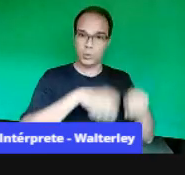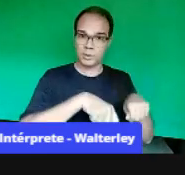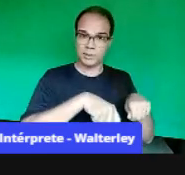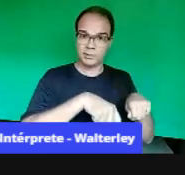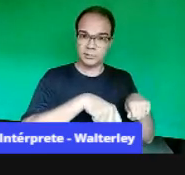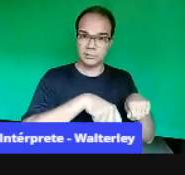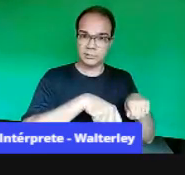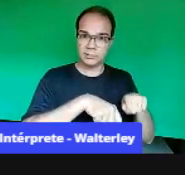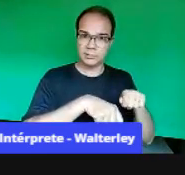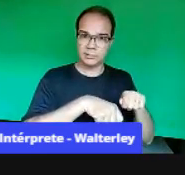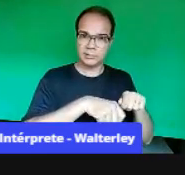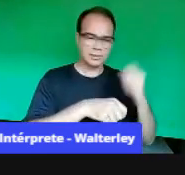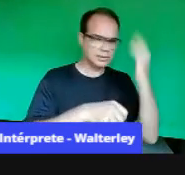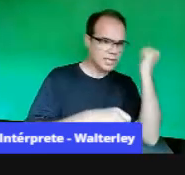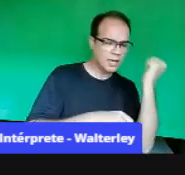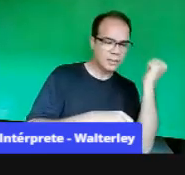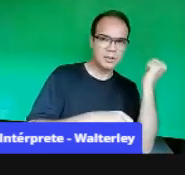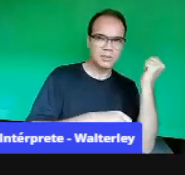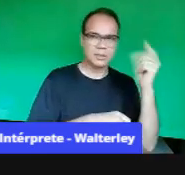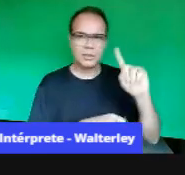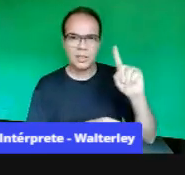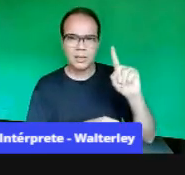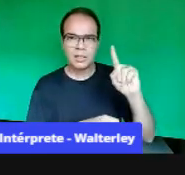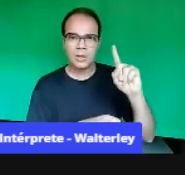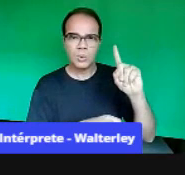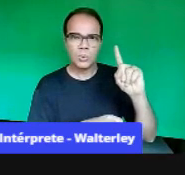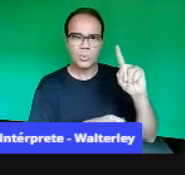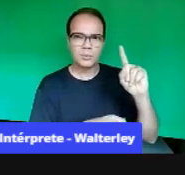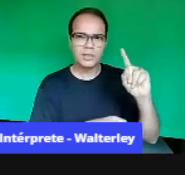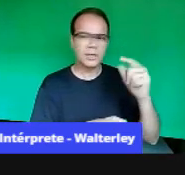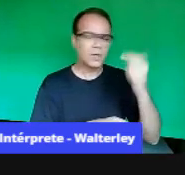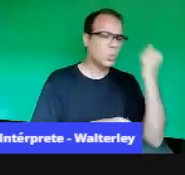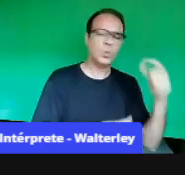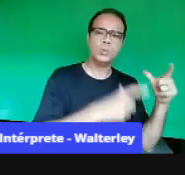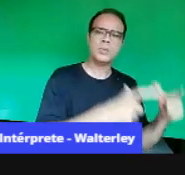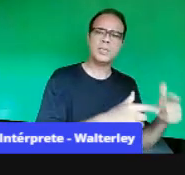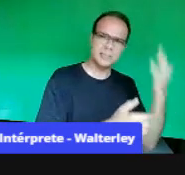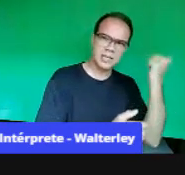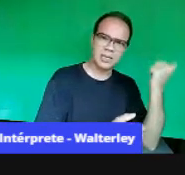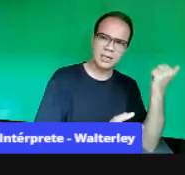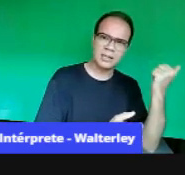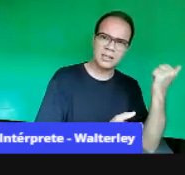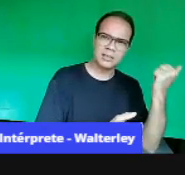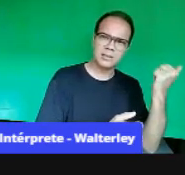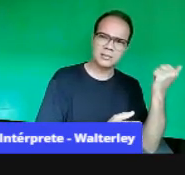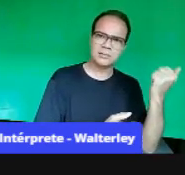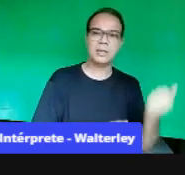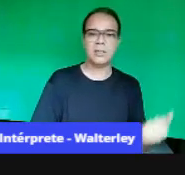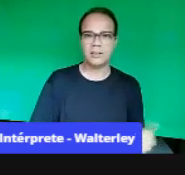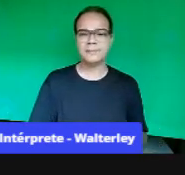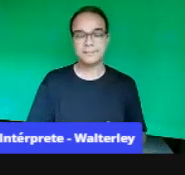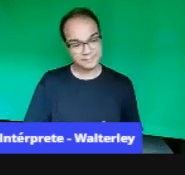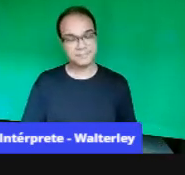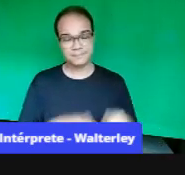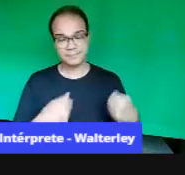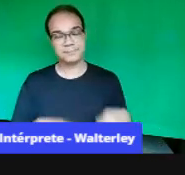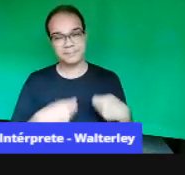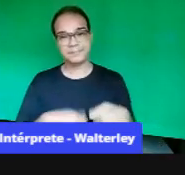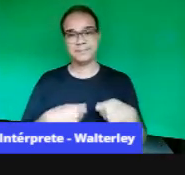preciso desenvolver nela essa habilidade, né? Comportamentos específicos. A gente tem